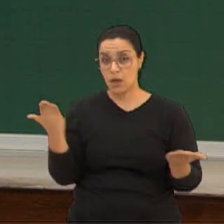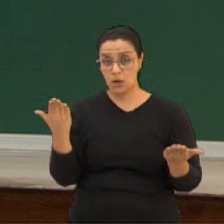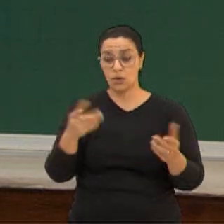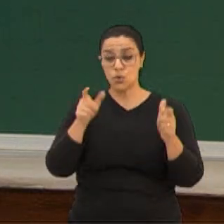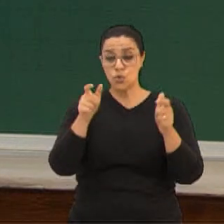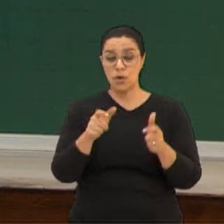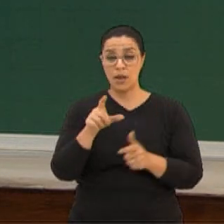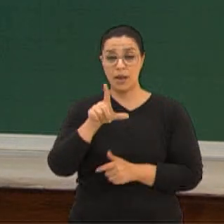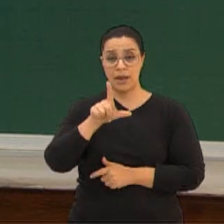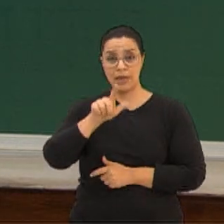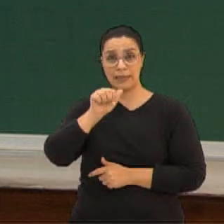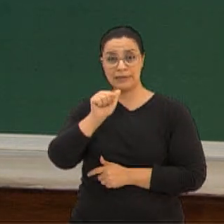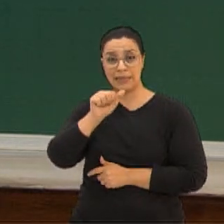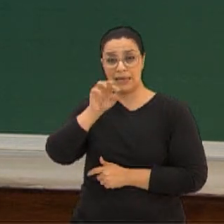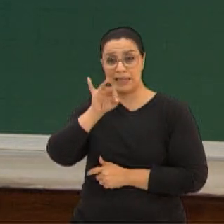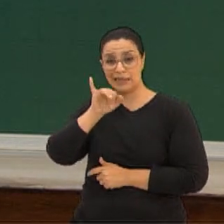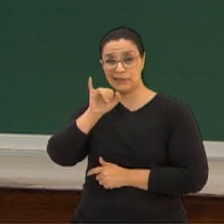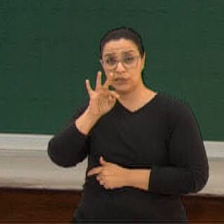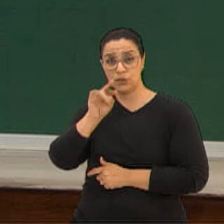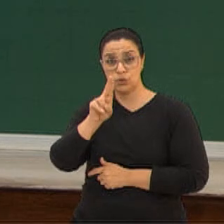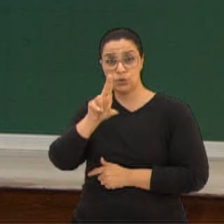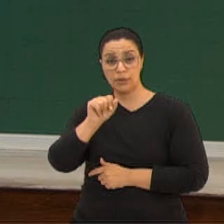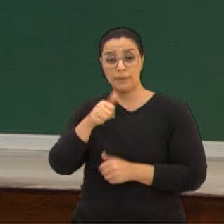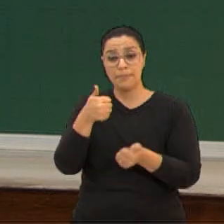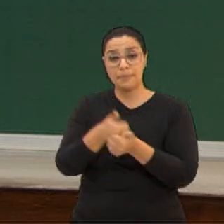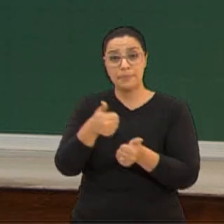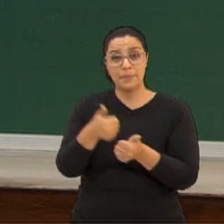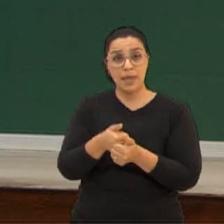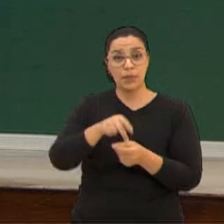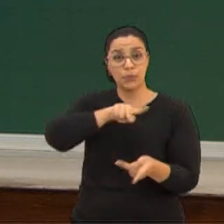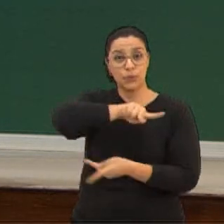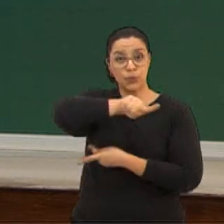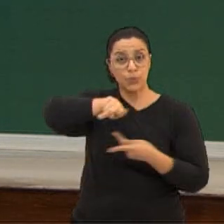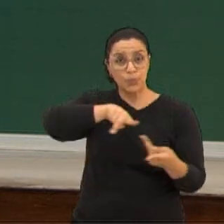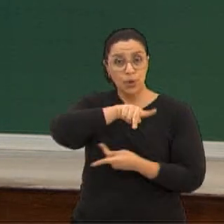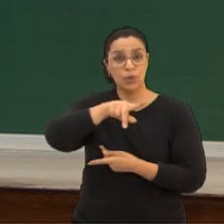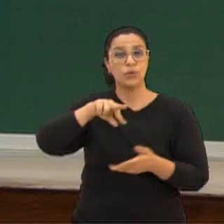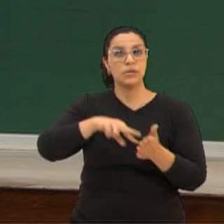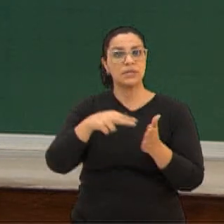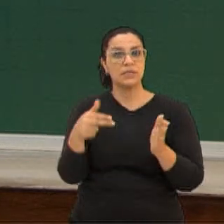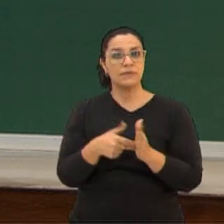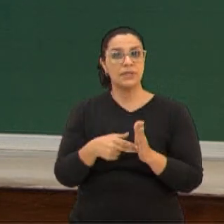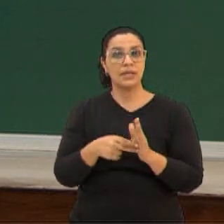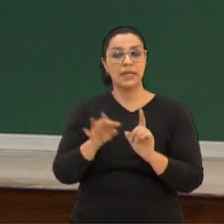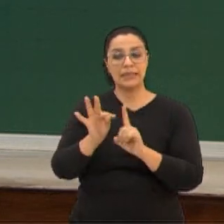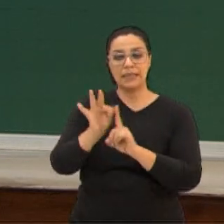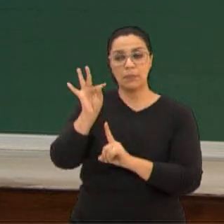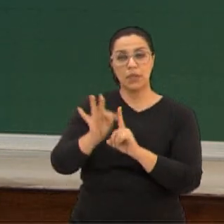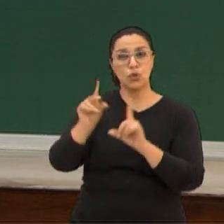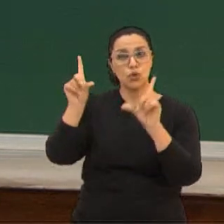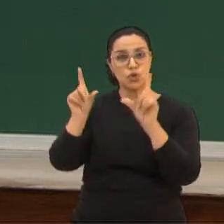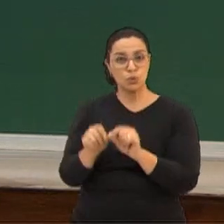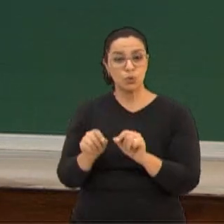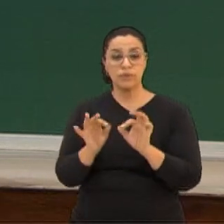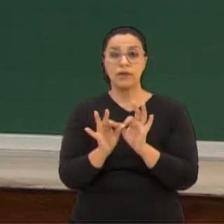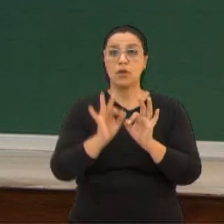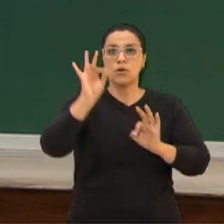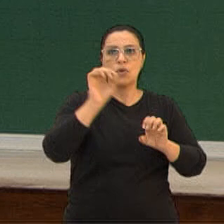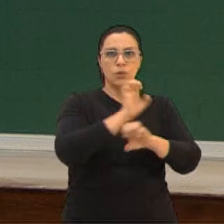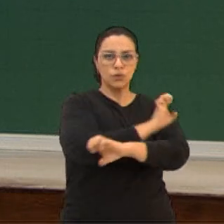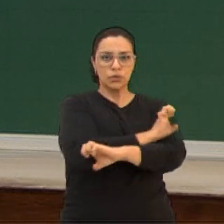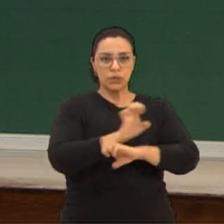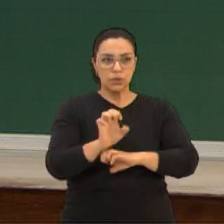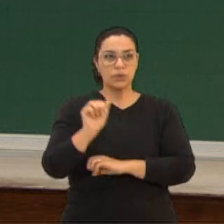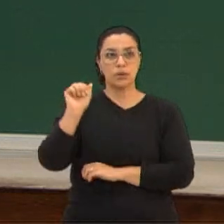anteriormente. Latitude alta na região dos polos. Alta latitude, grande distância em relação à linha do Equador.